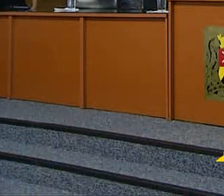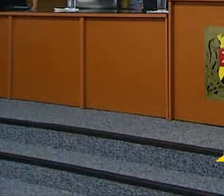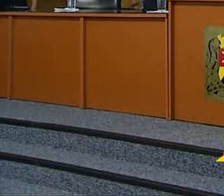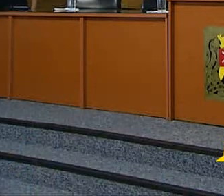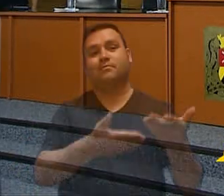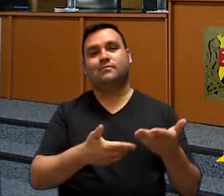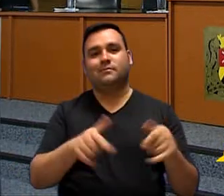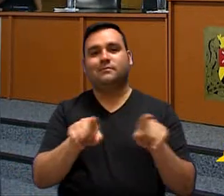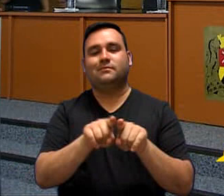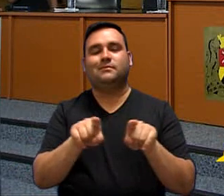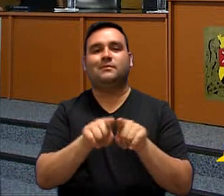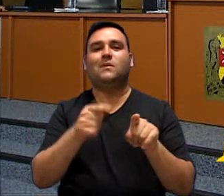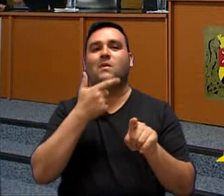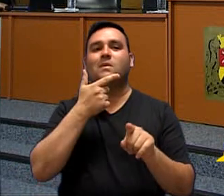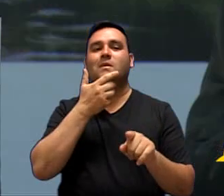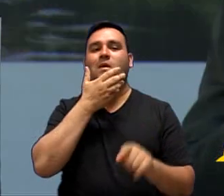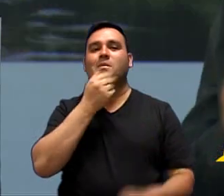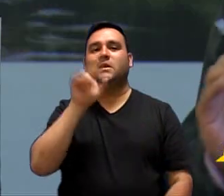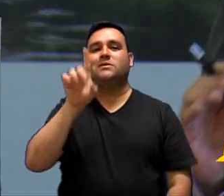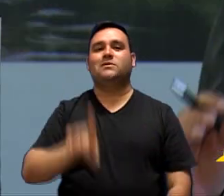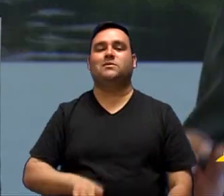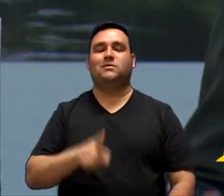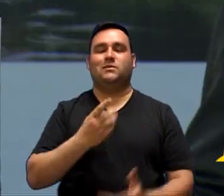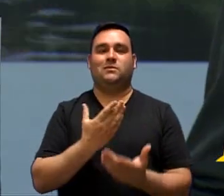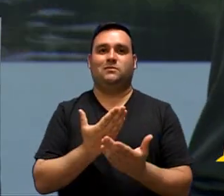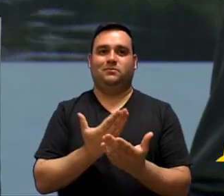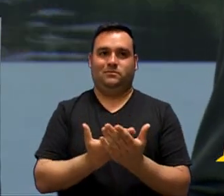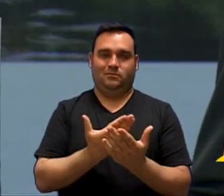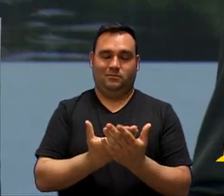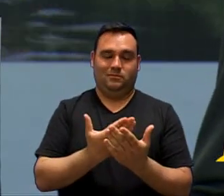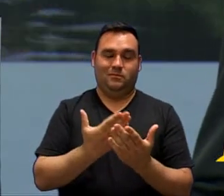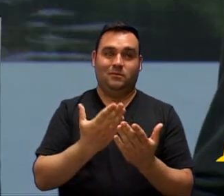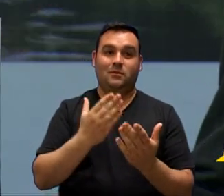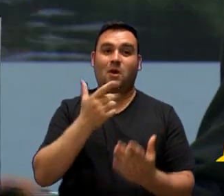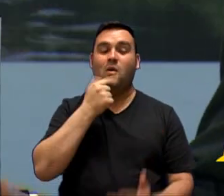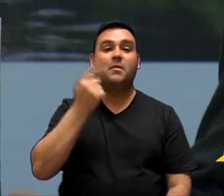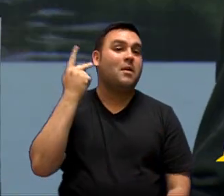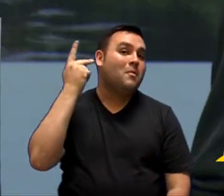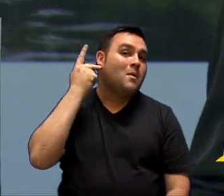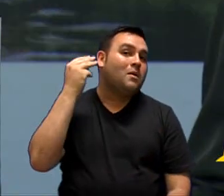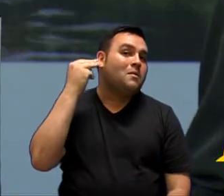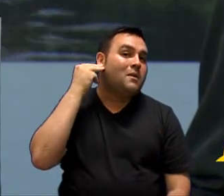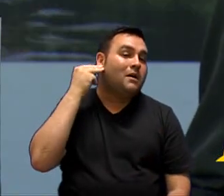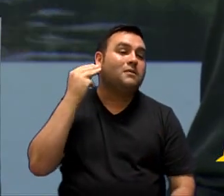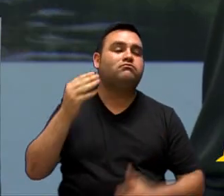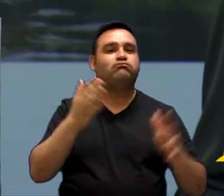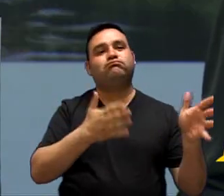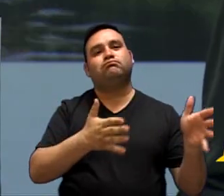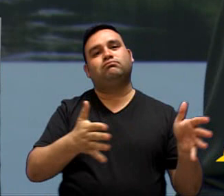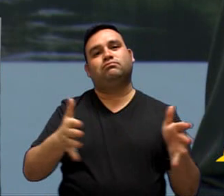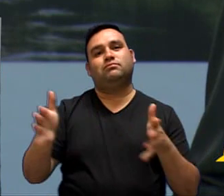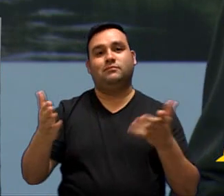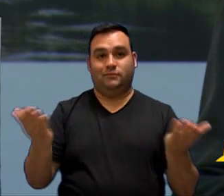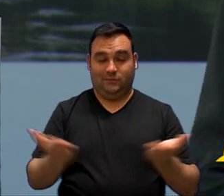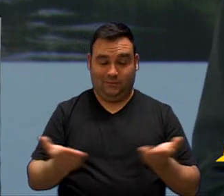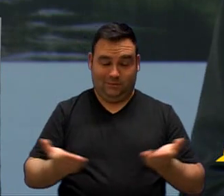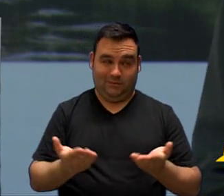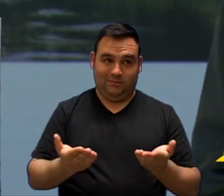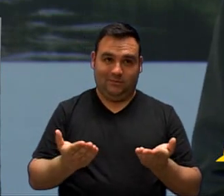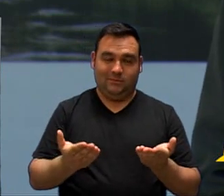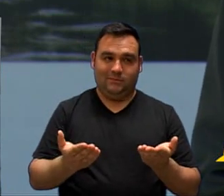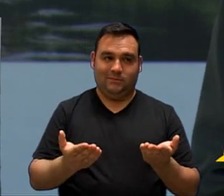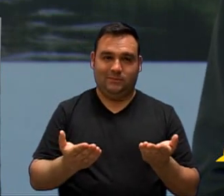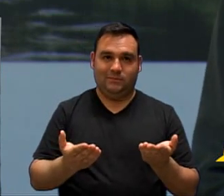Chamamos também o diretor da Escola do Legislativo, Paulo Marques, para também acompanhar essa